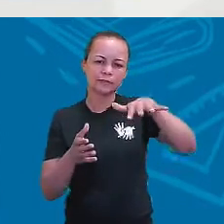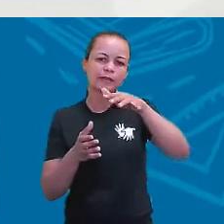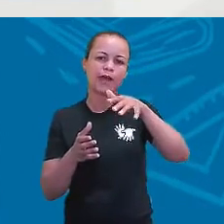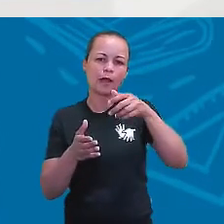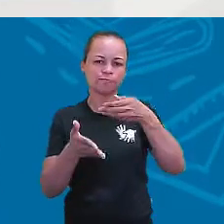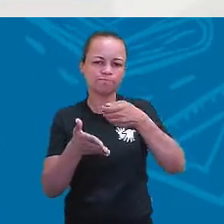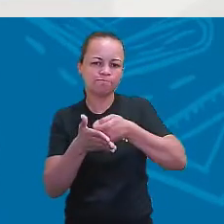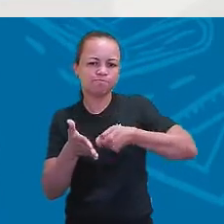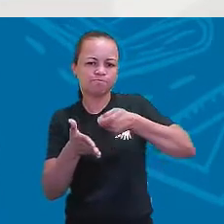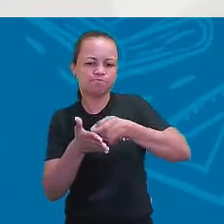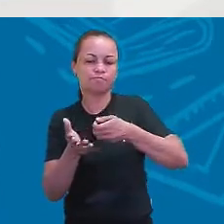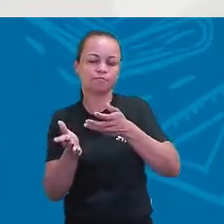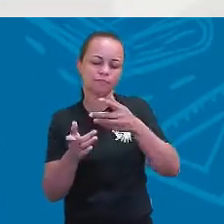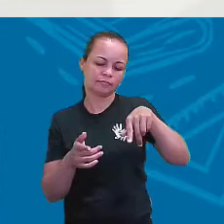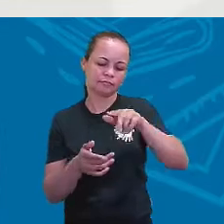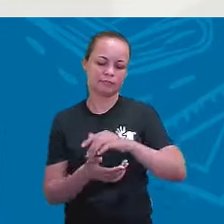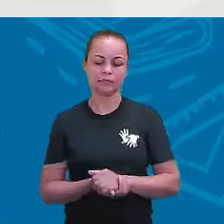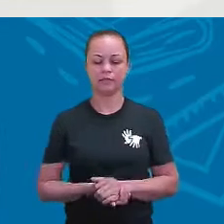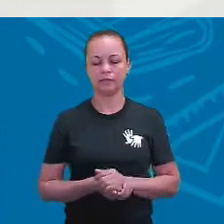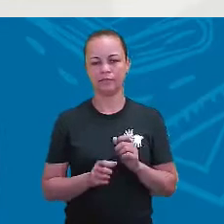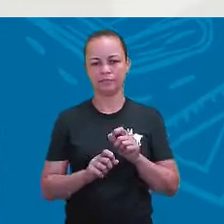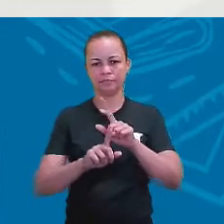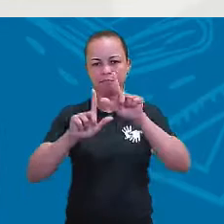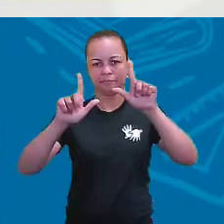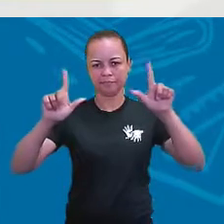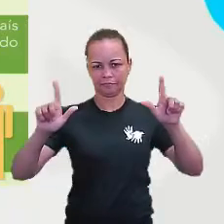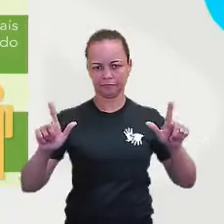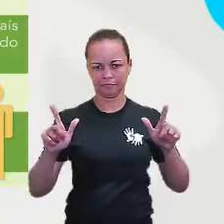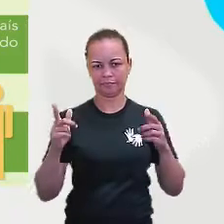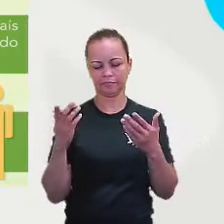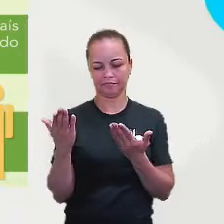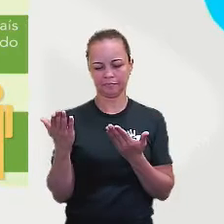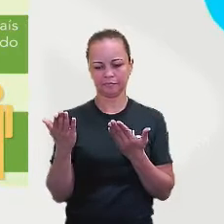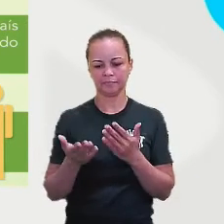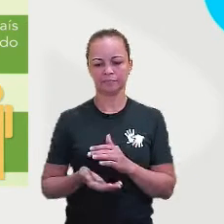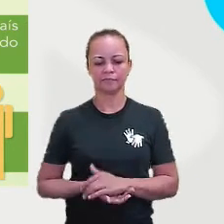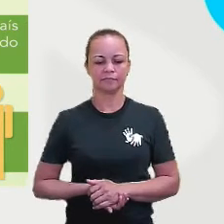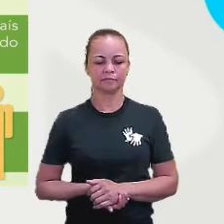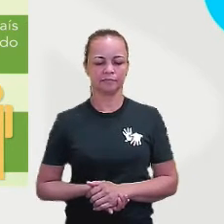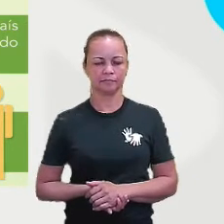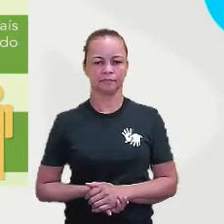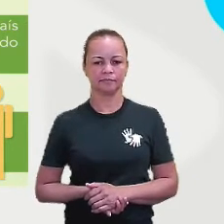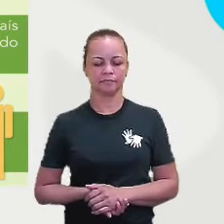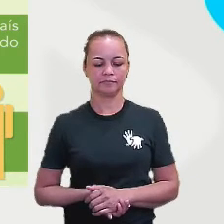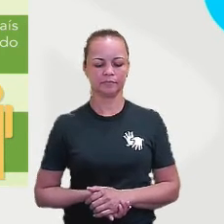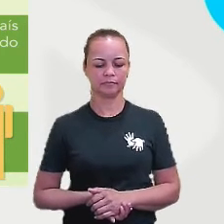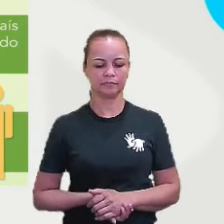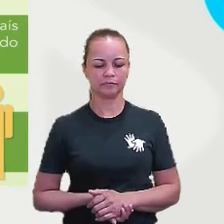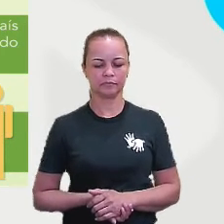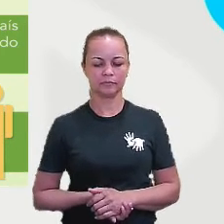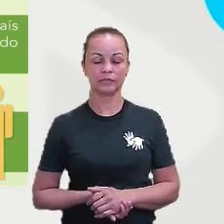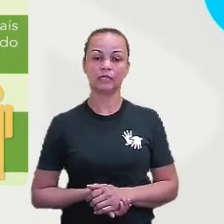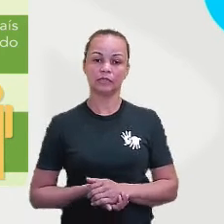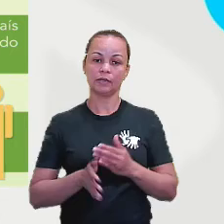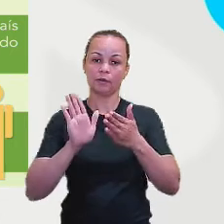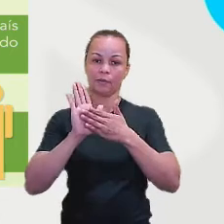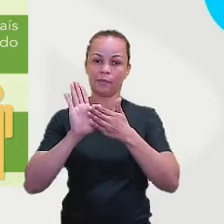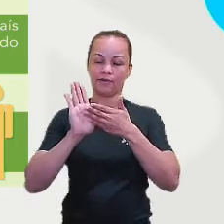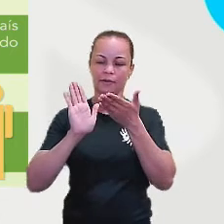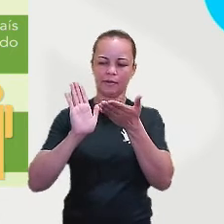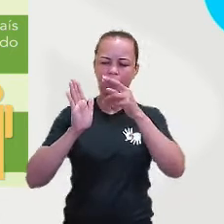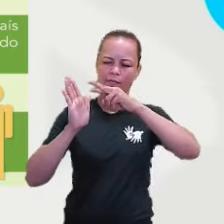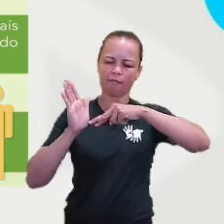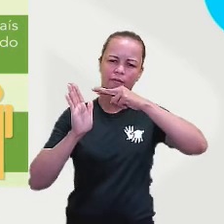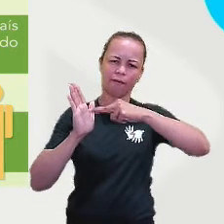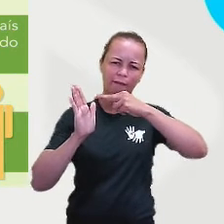depois de tudo isso, vou pedir para a produção abrir essa imagem. Abra essa imagem aí, por favor, Adriano. Se apropria desses saberes, apropria